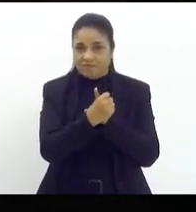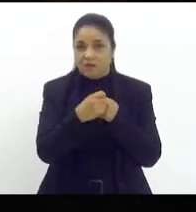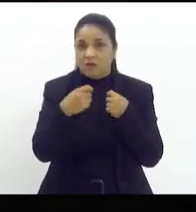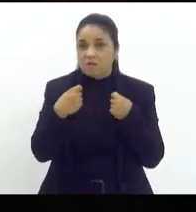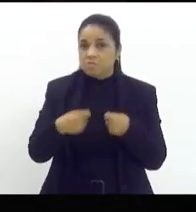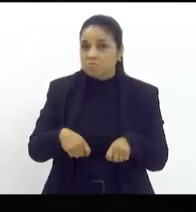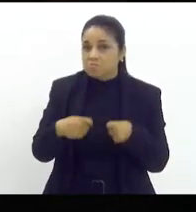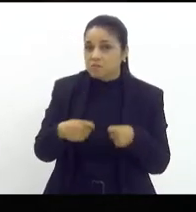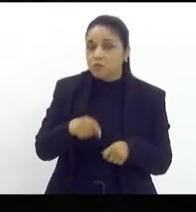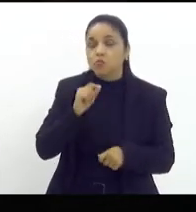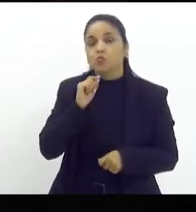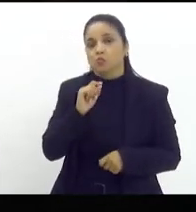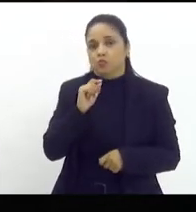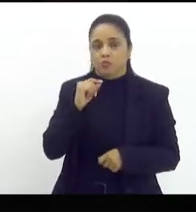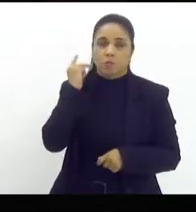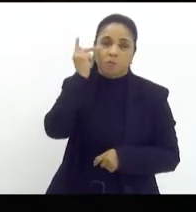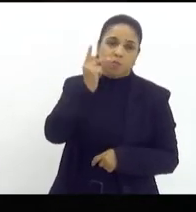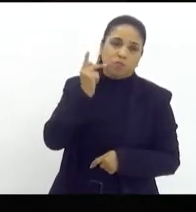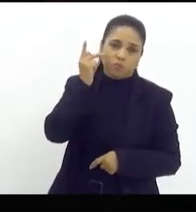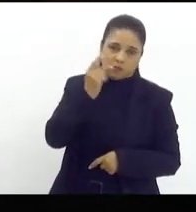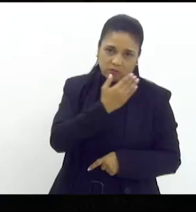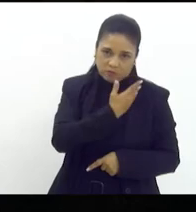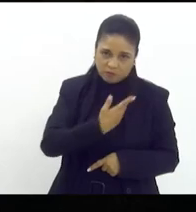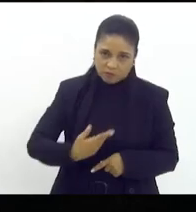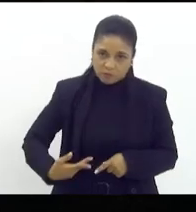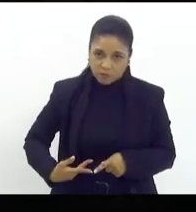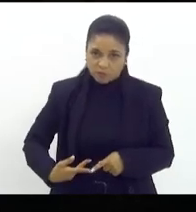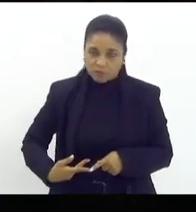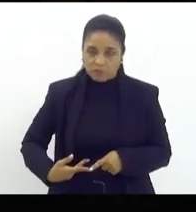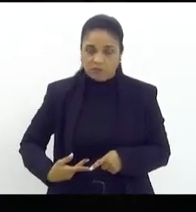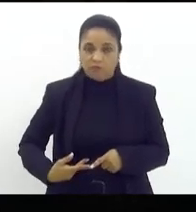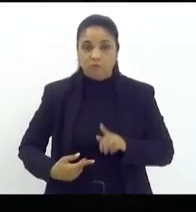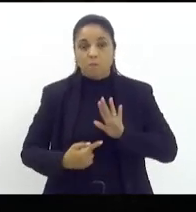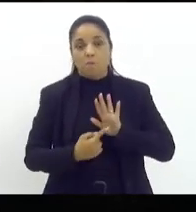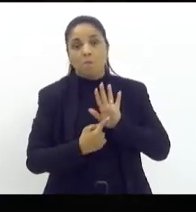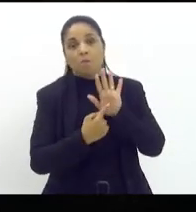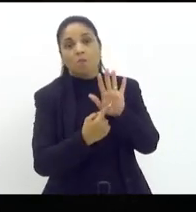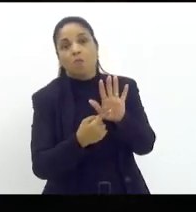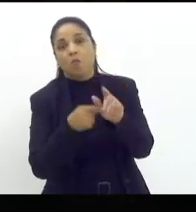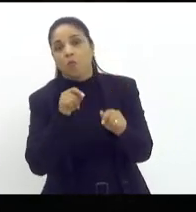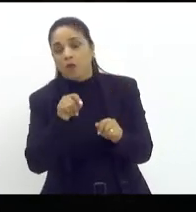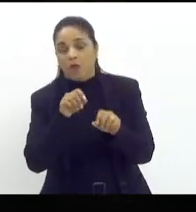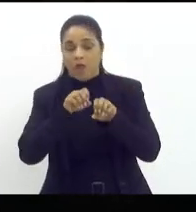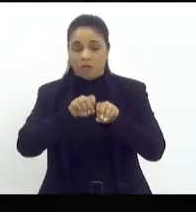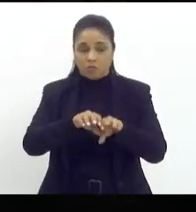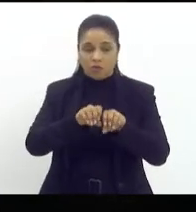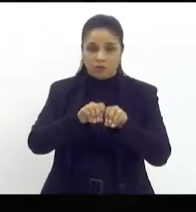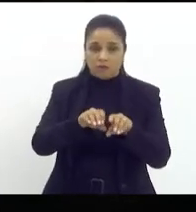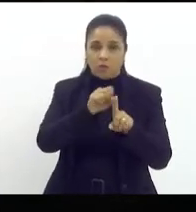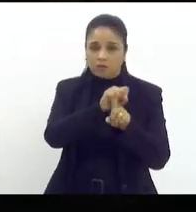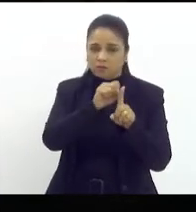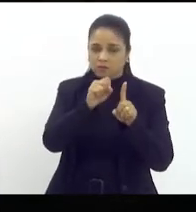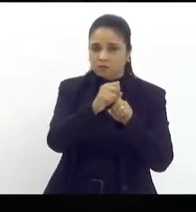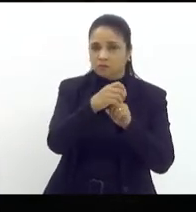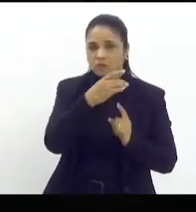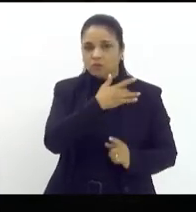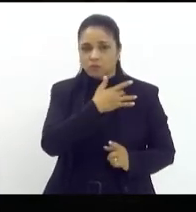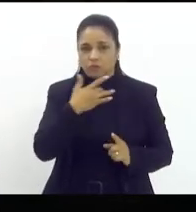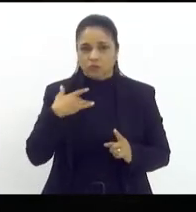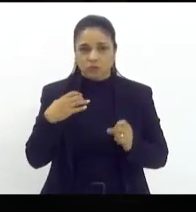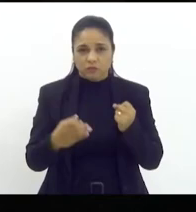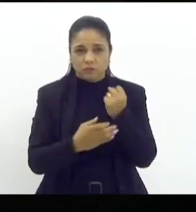ter políticas públicas convincentes de educação saúde Assistência Social Segurança